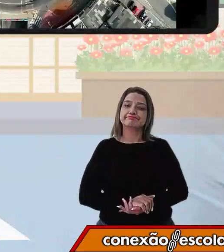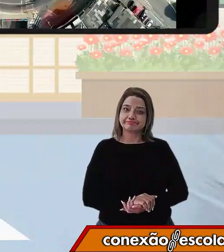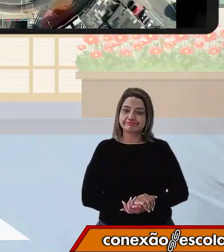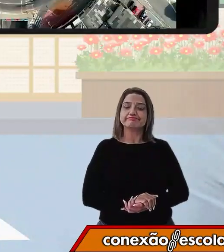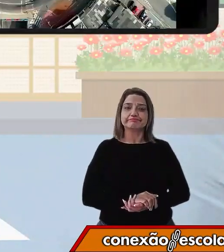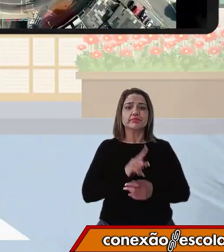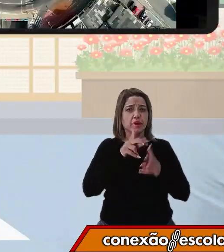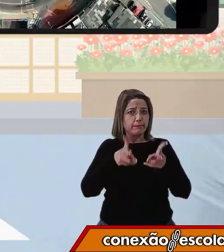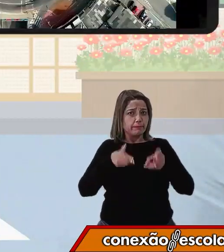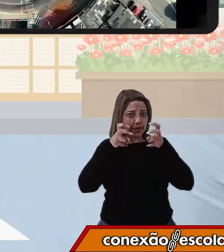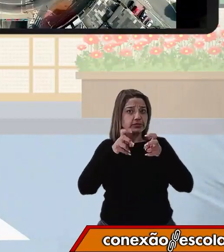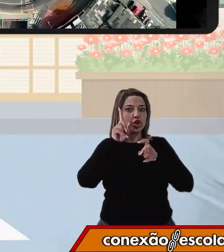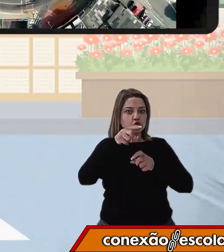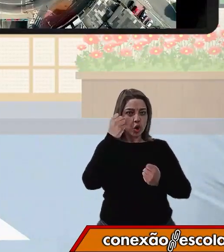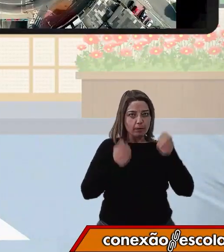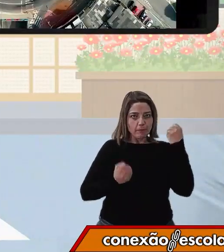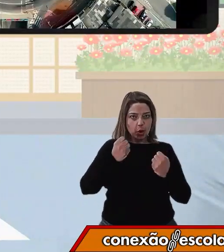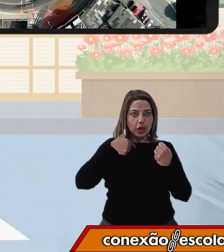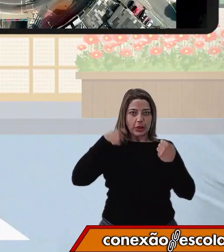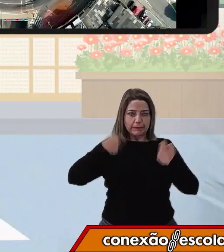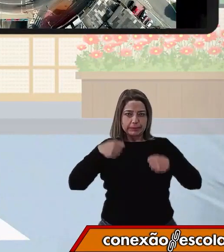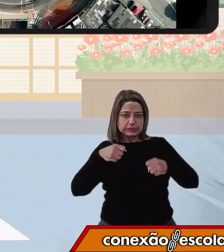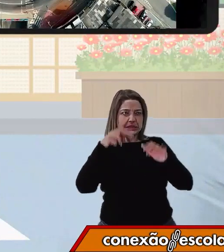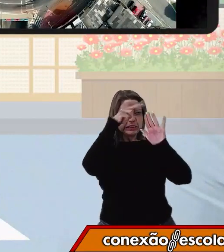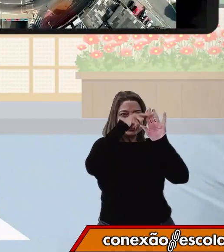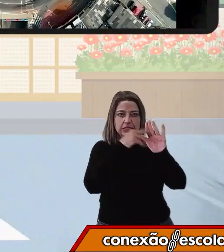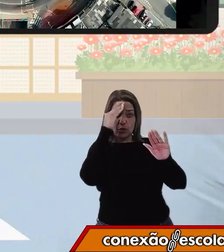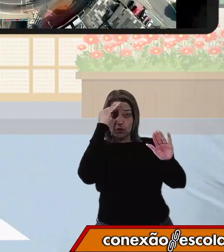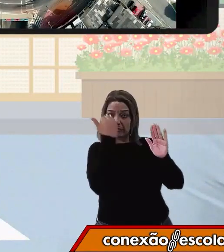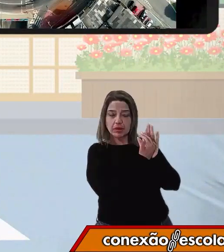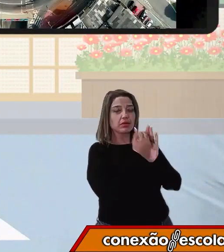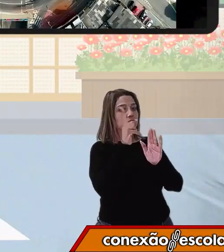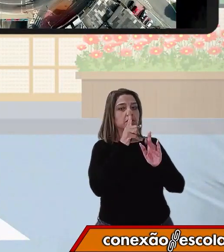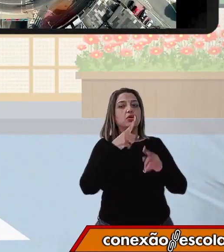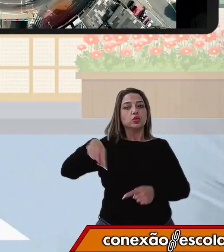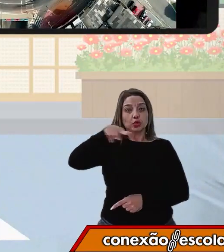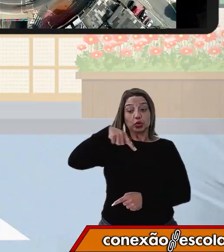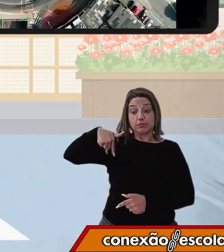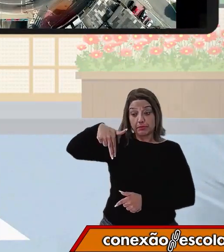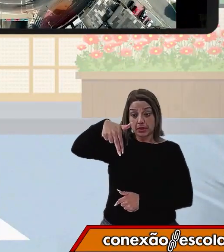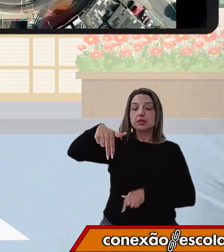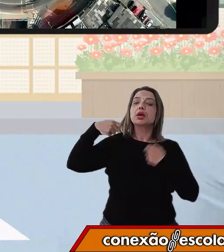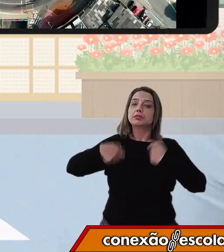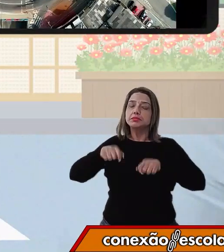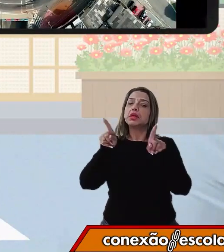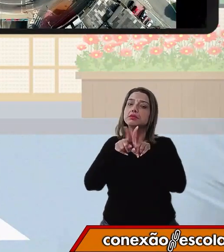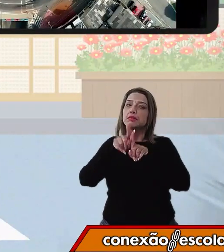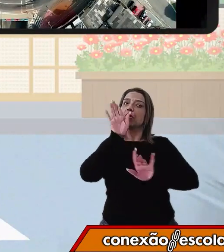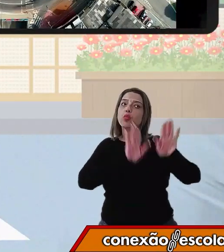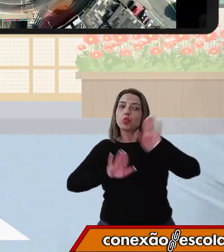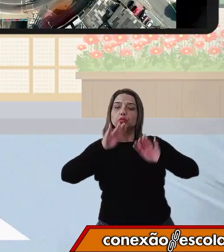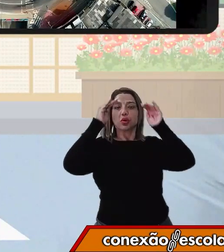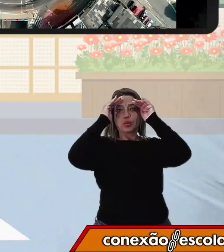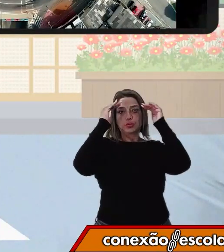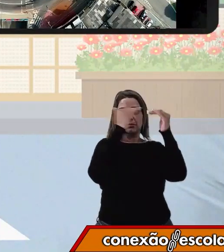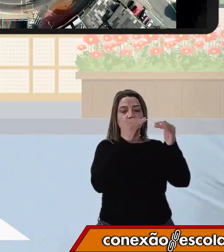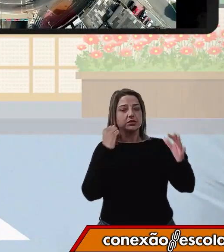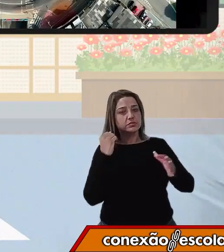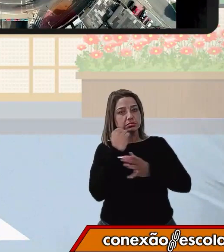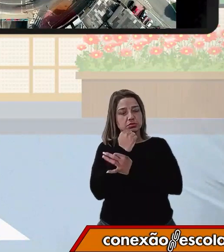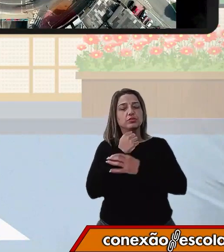perceberam que não é só o motorista que tem deveres no trânsito Faça você também a sua parte por um trânsito mais seguro